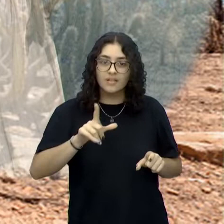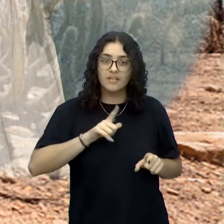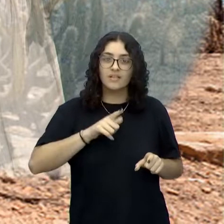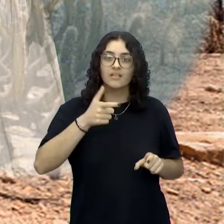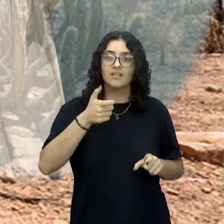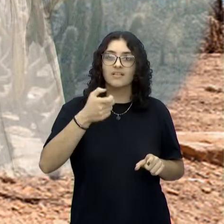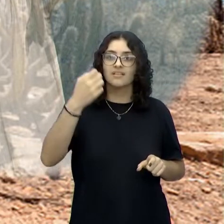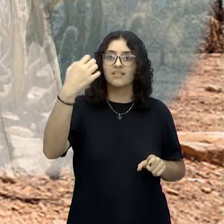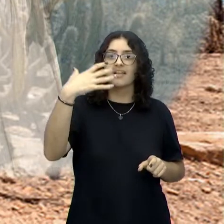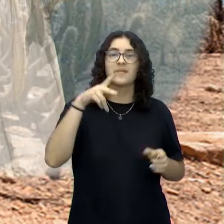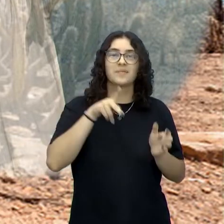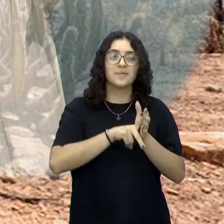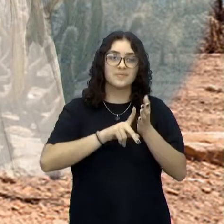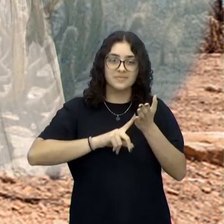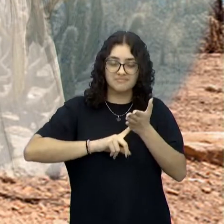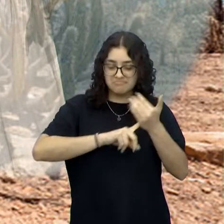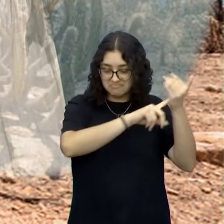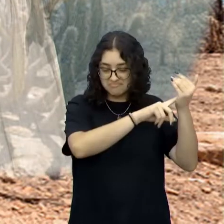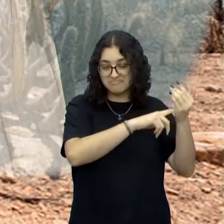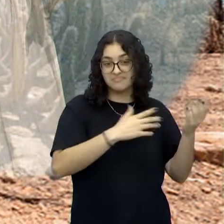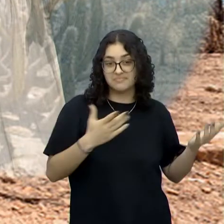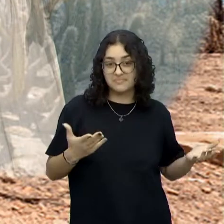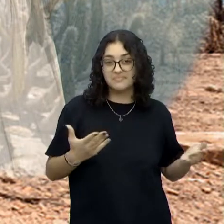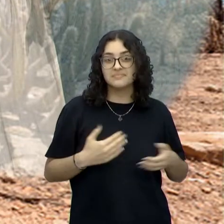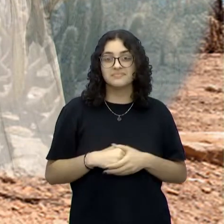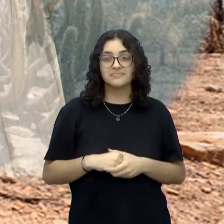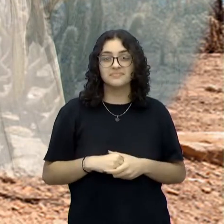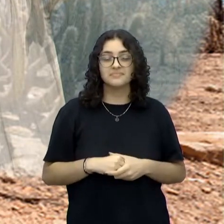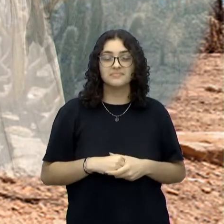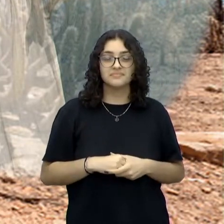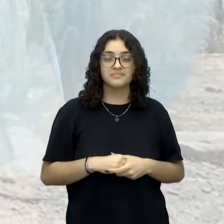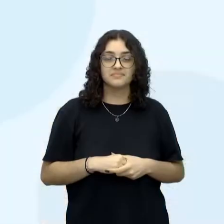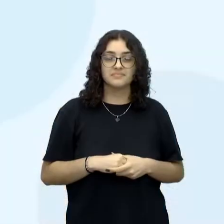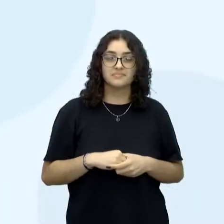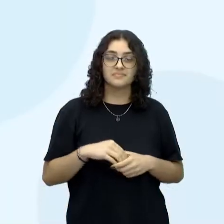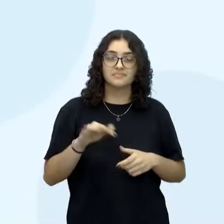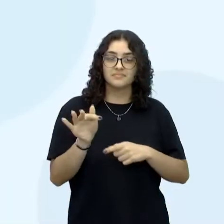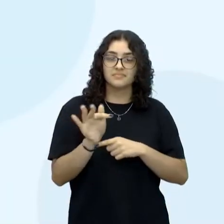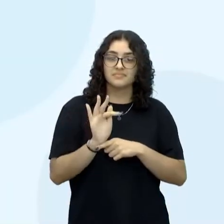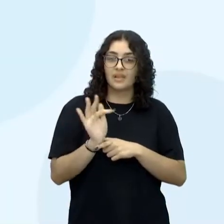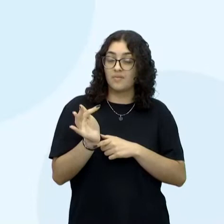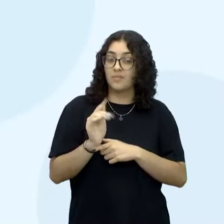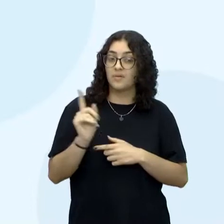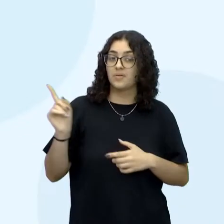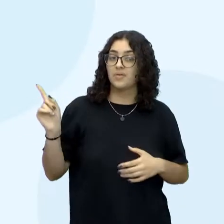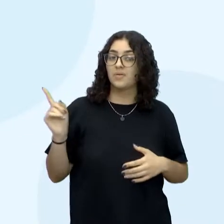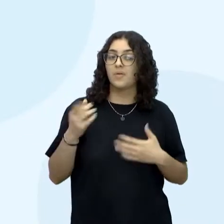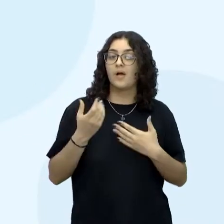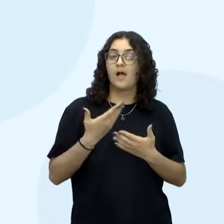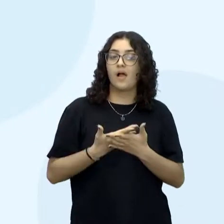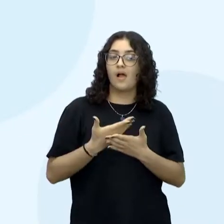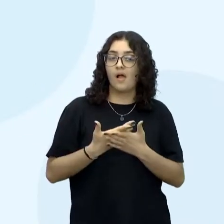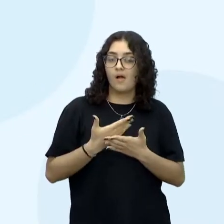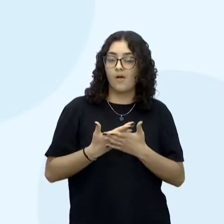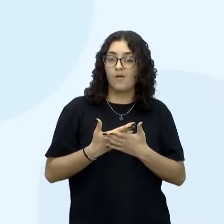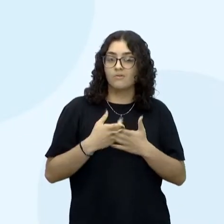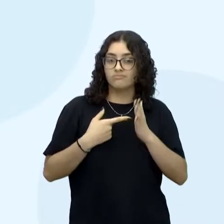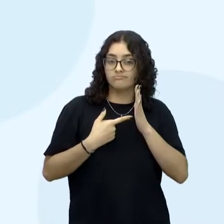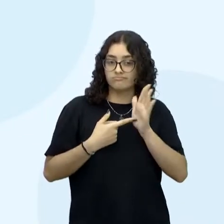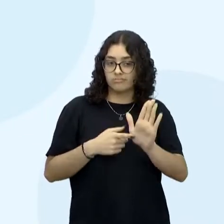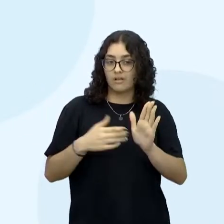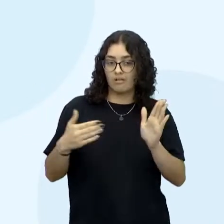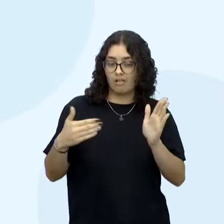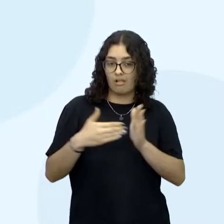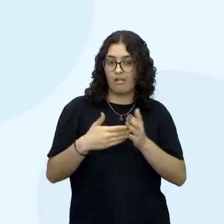É essas coisas da tecnologia. Tá? Gente, ó, segue o fio, a gente vai lembrar quais foram as aulas que a gente apresentou até